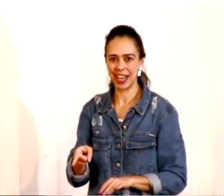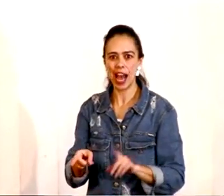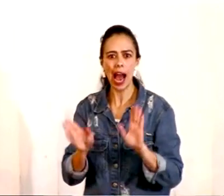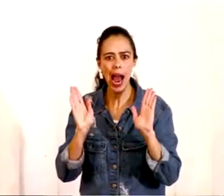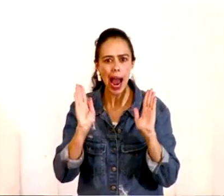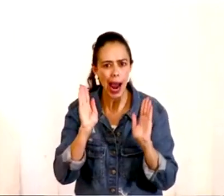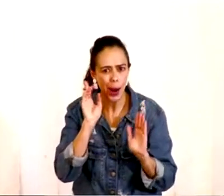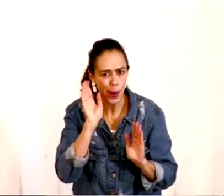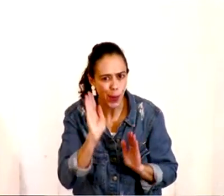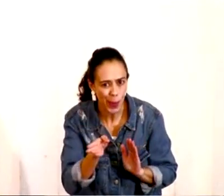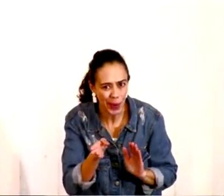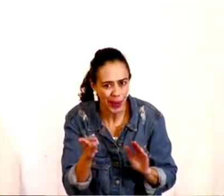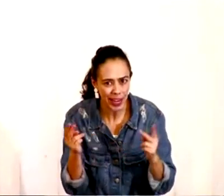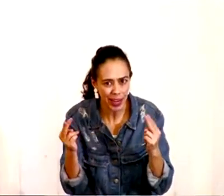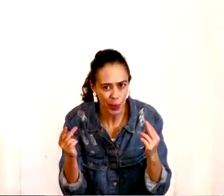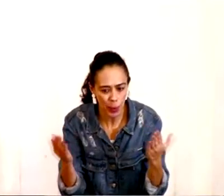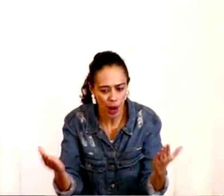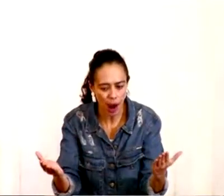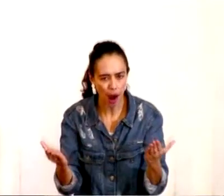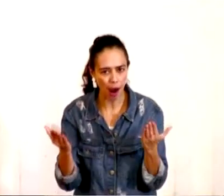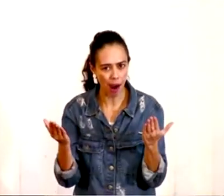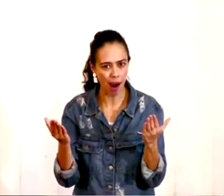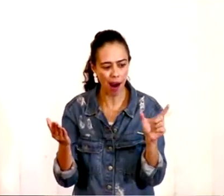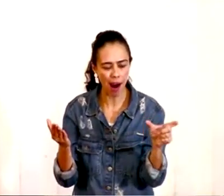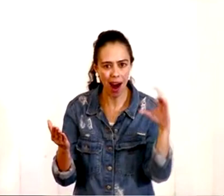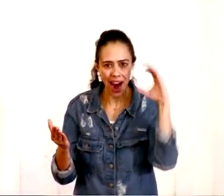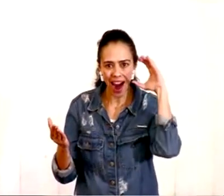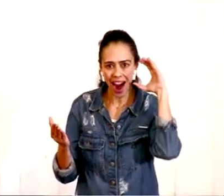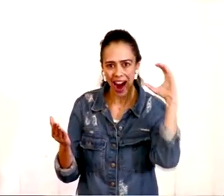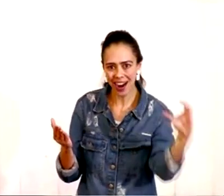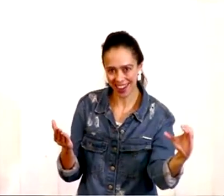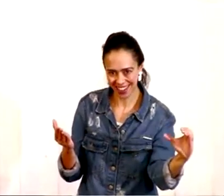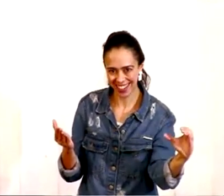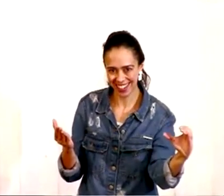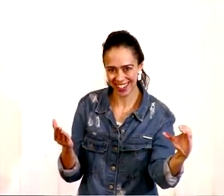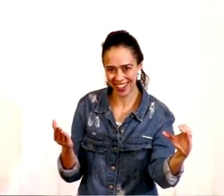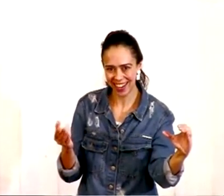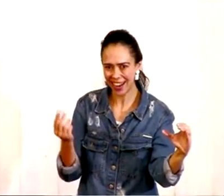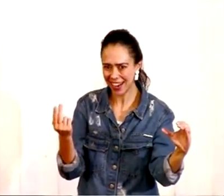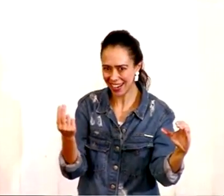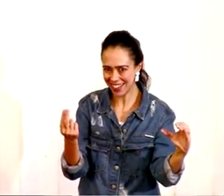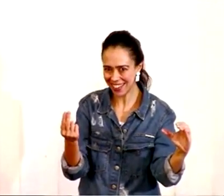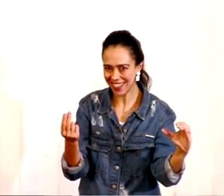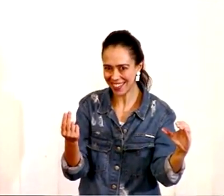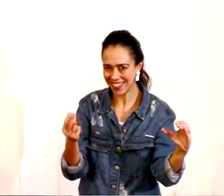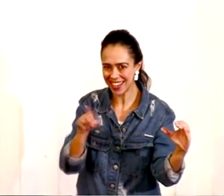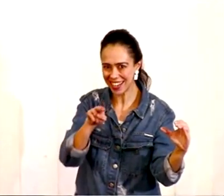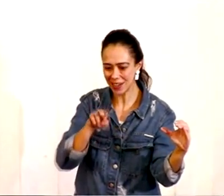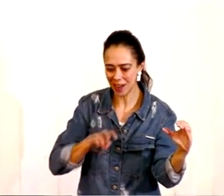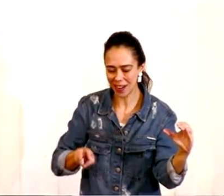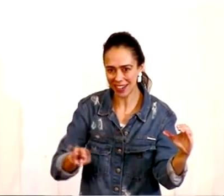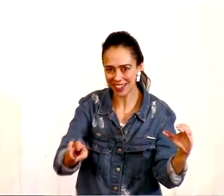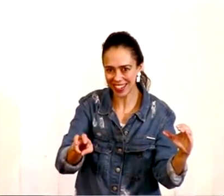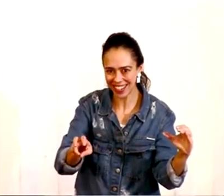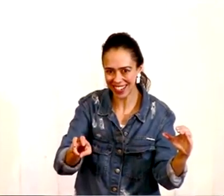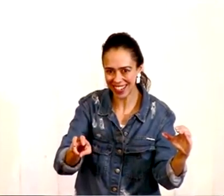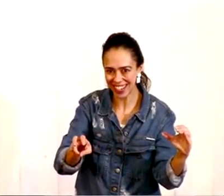amaldiçoando Caim, assim como lhe fez com a serpente.